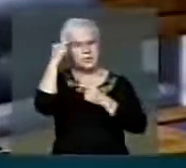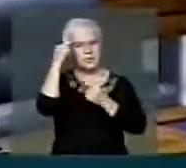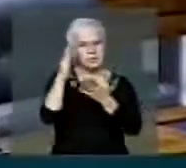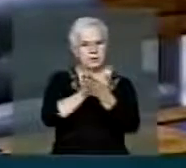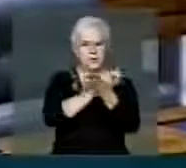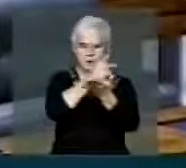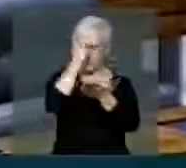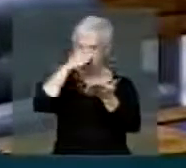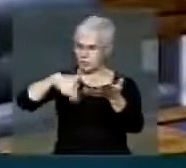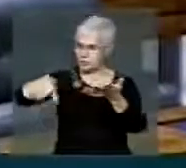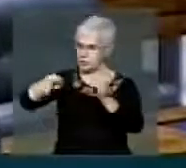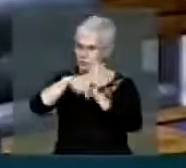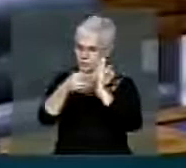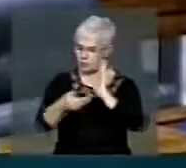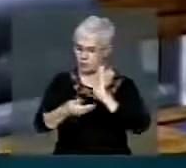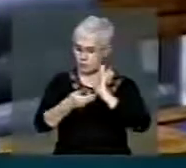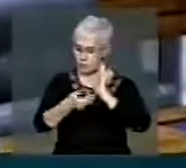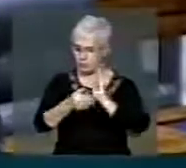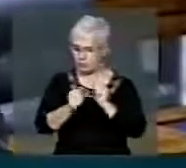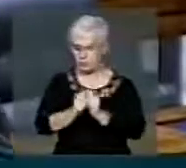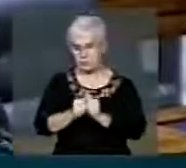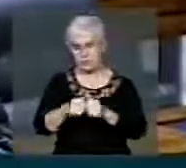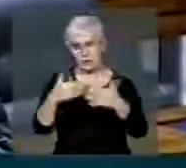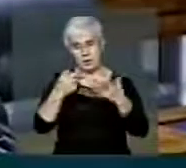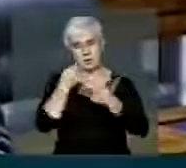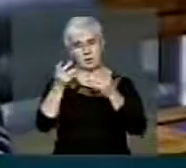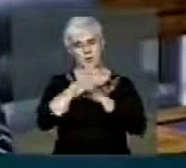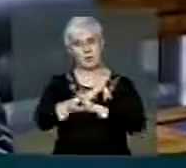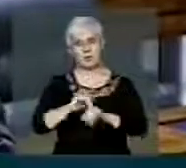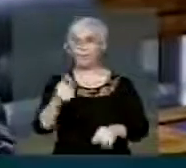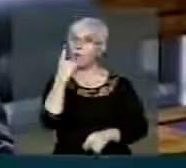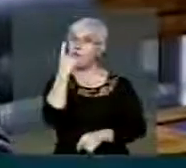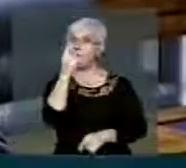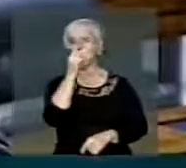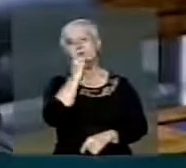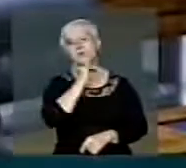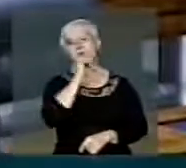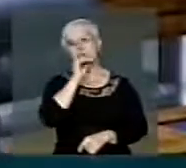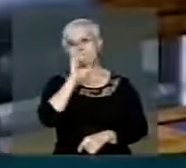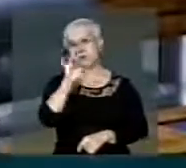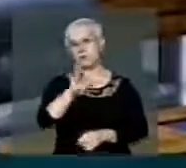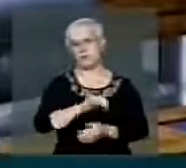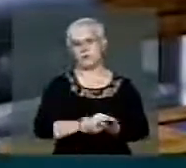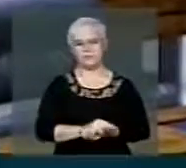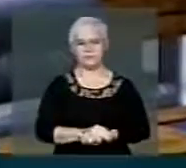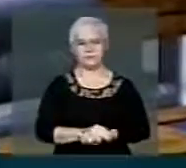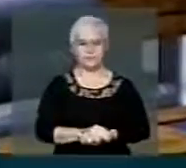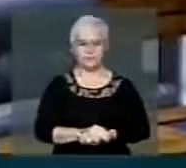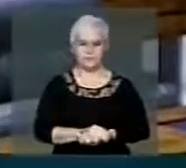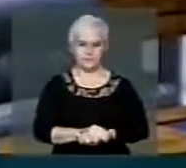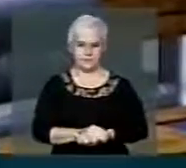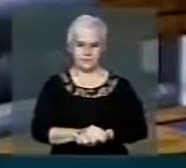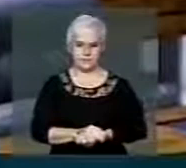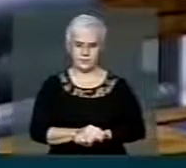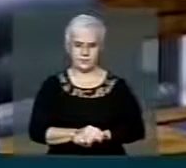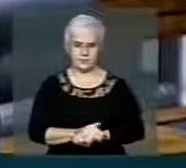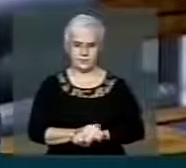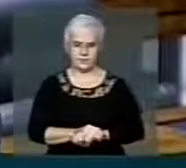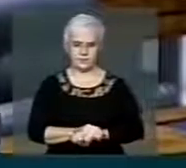colegas desta casa. Agora, cito para Vossa Excelência apenas um exemplo, para não delongar a minha